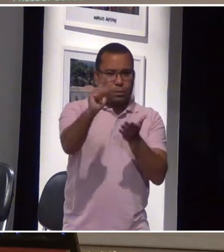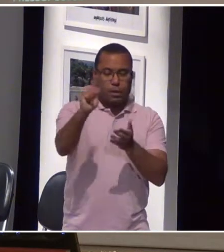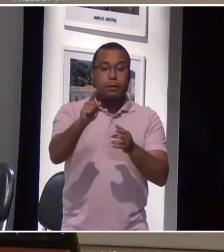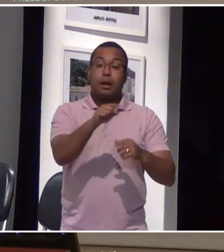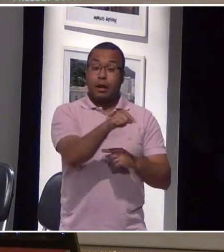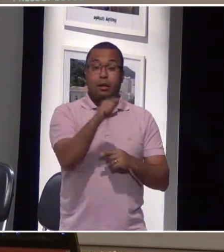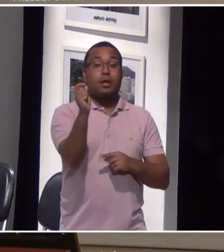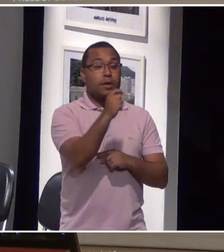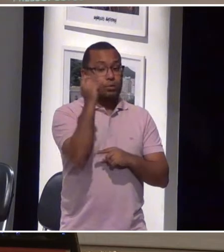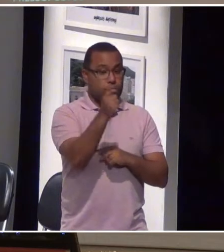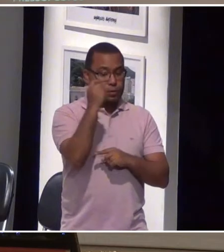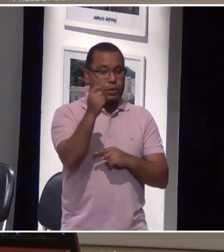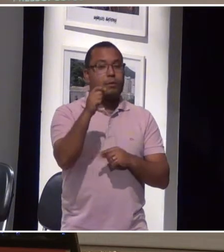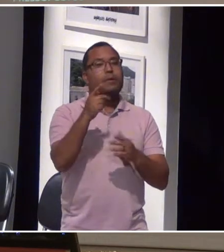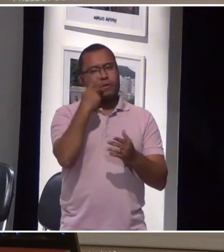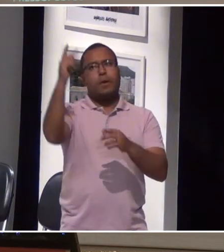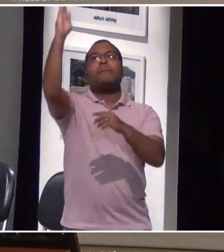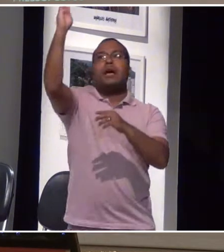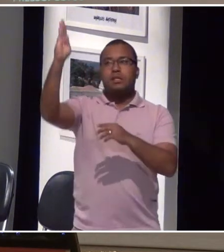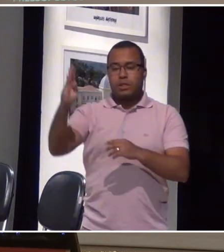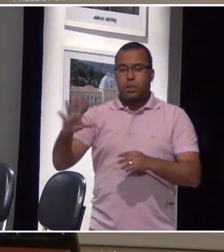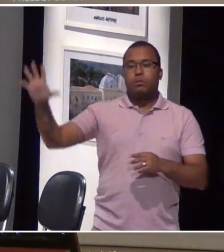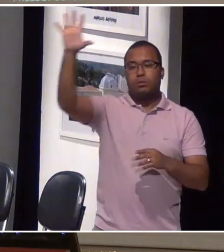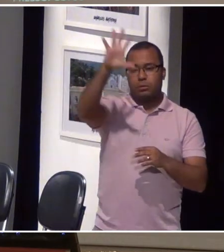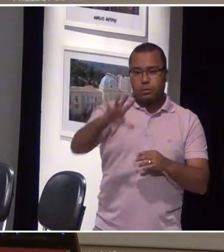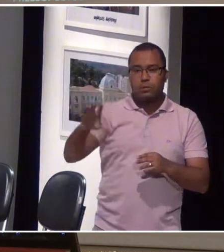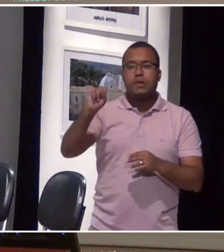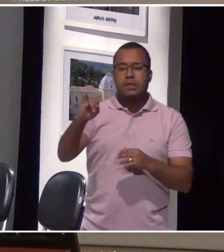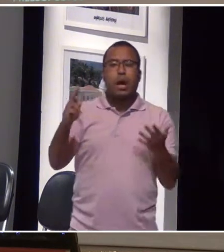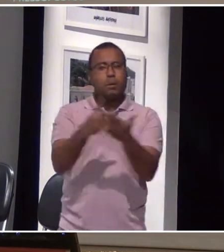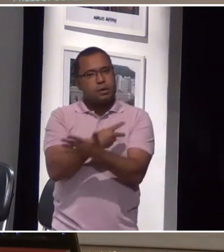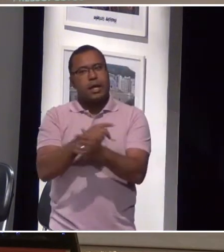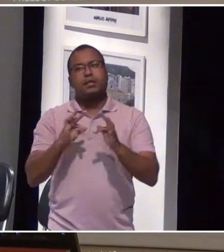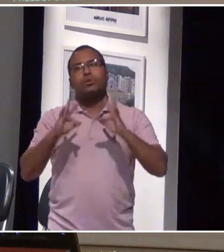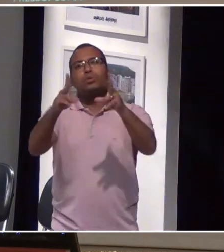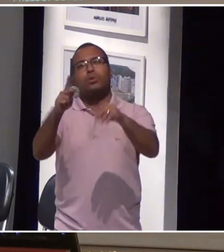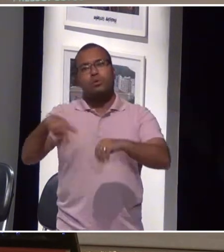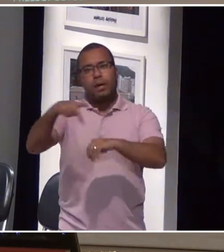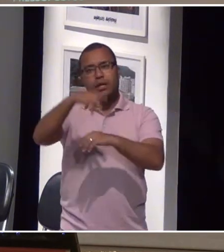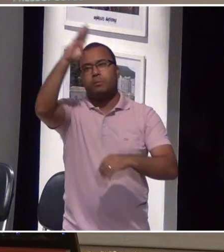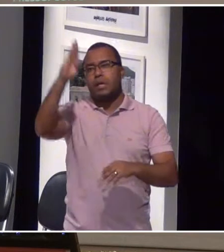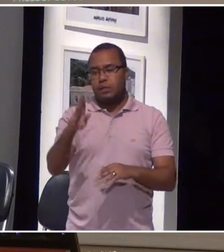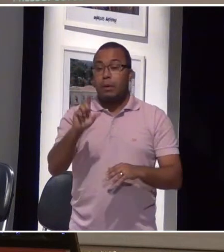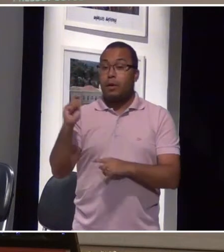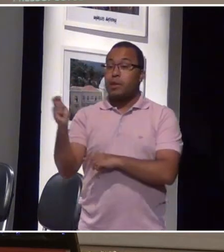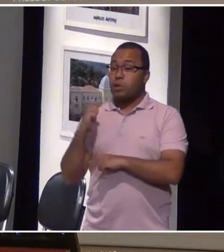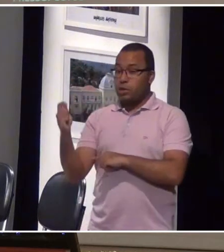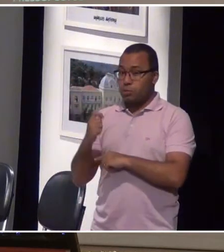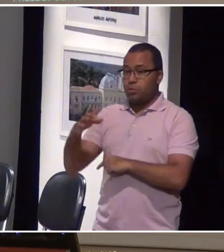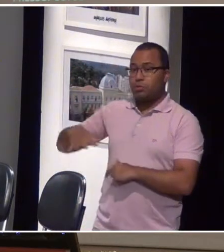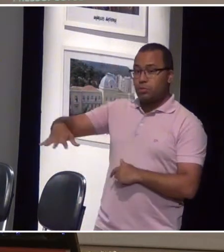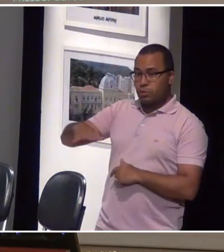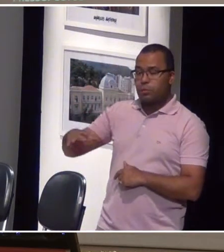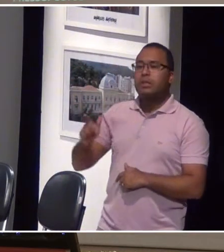no Rio Grande do Sul, eu estou falando agora em nível de Brasil, que nós não fizemos esse levantamento, se isso vem acontecendo em todo o país, mas no Rio Grande do